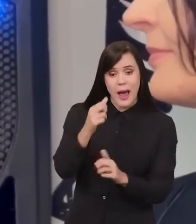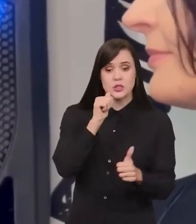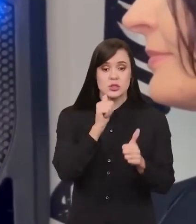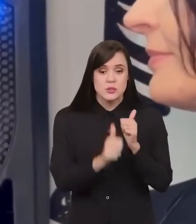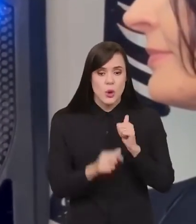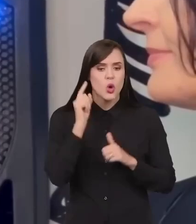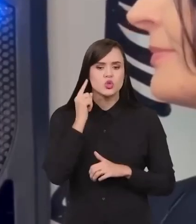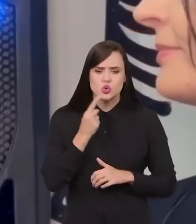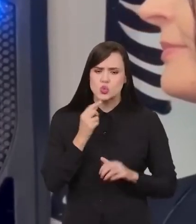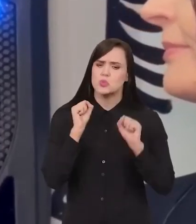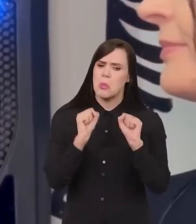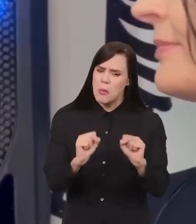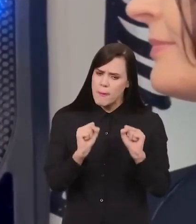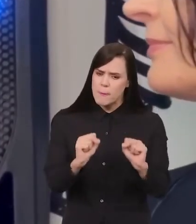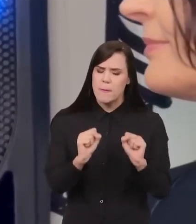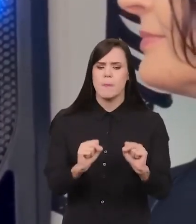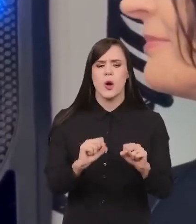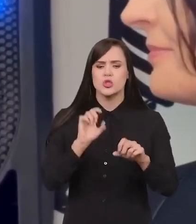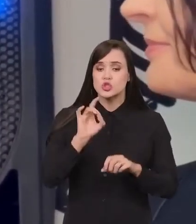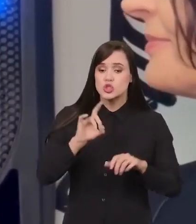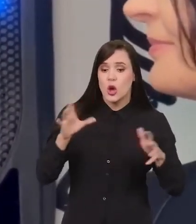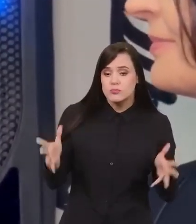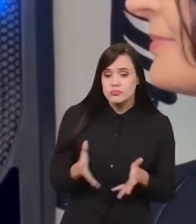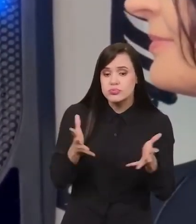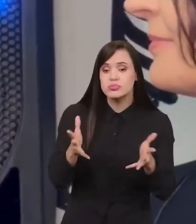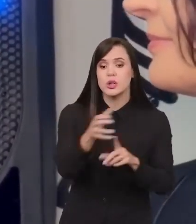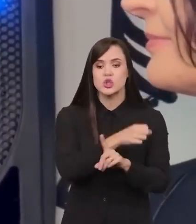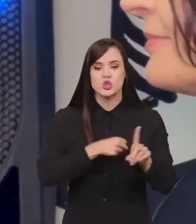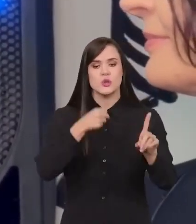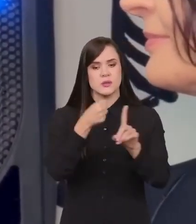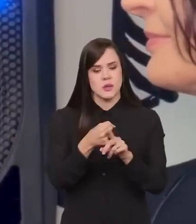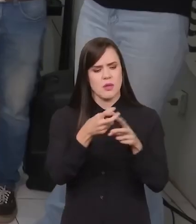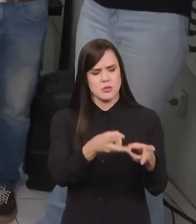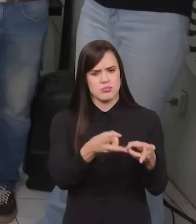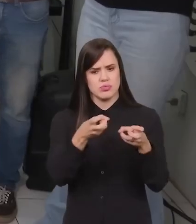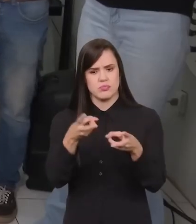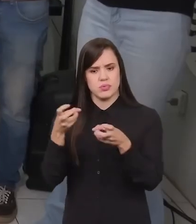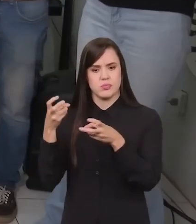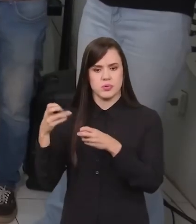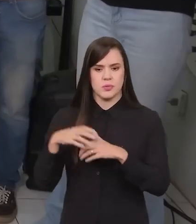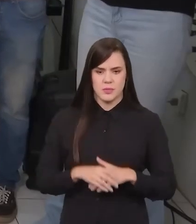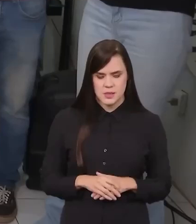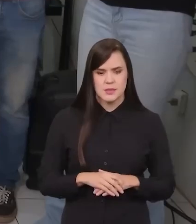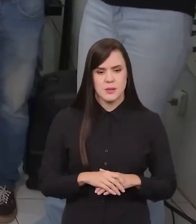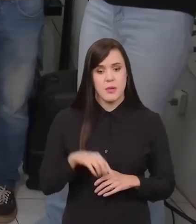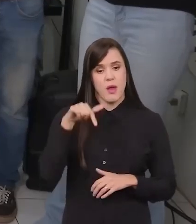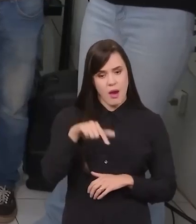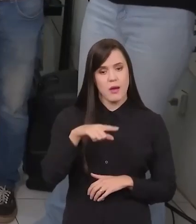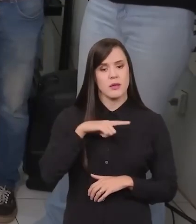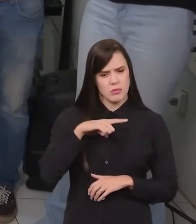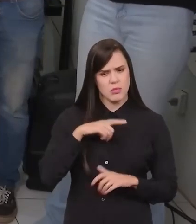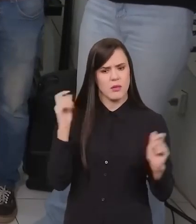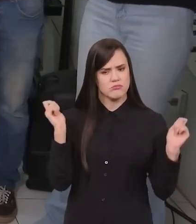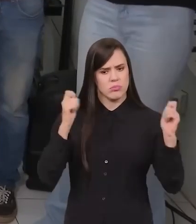surdo pode tudo. Precisa estimular a sociedade e perceber. É isso, aqui tem